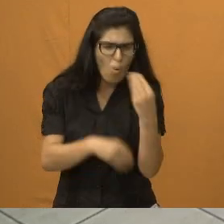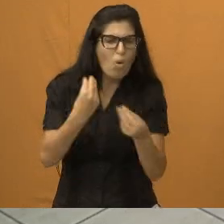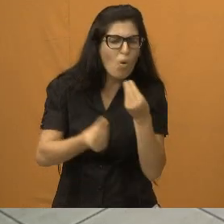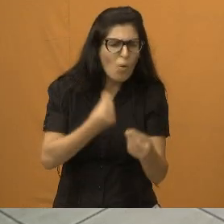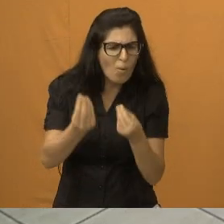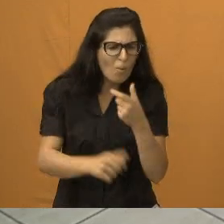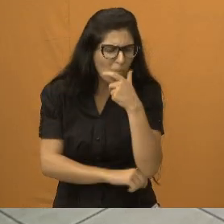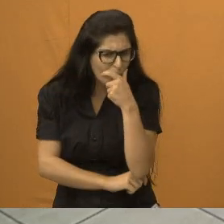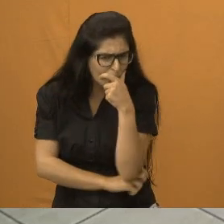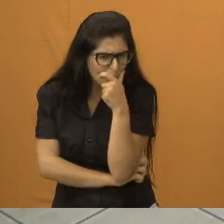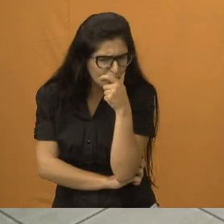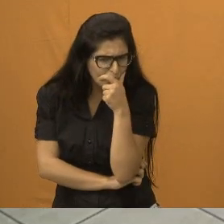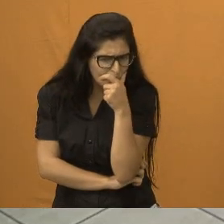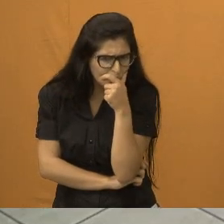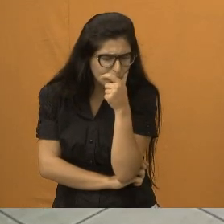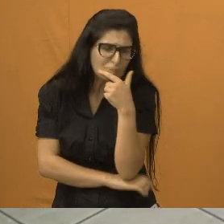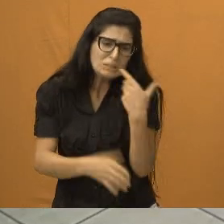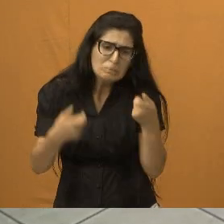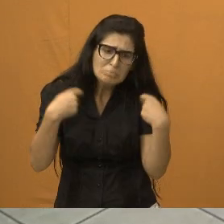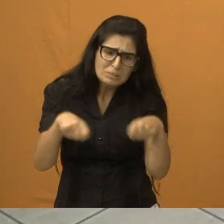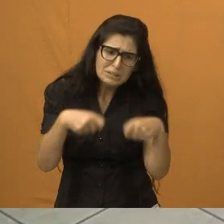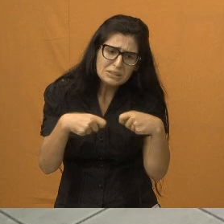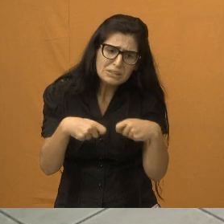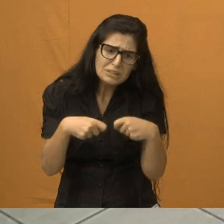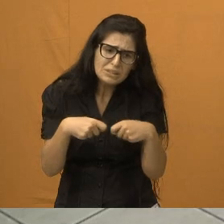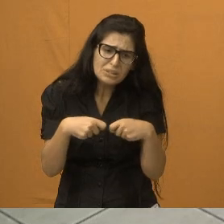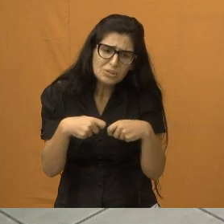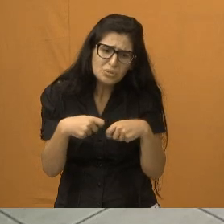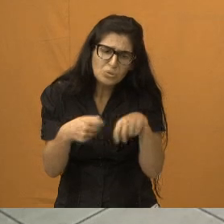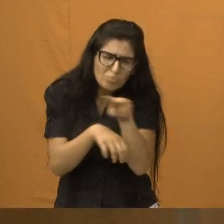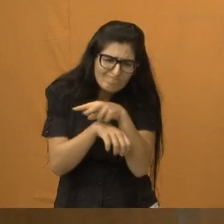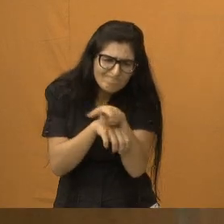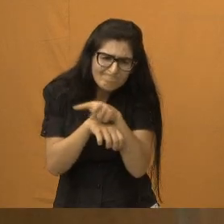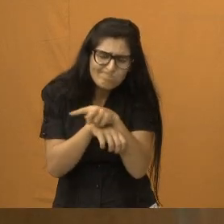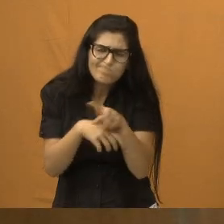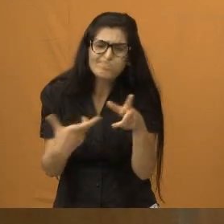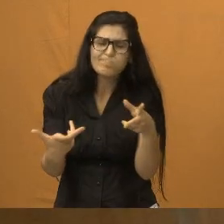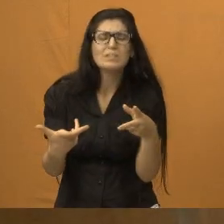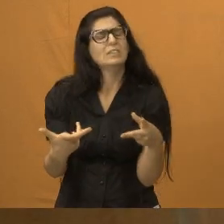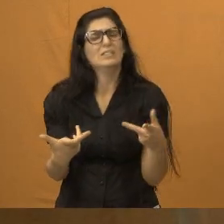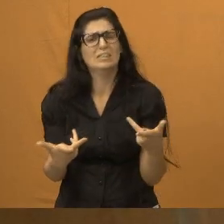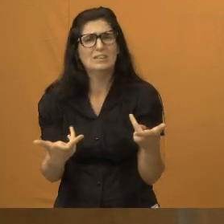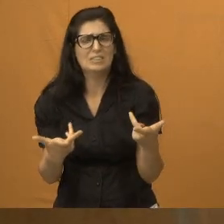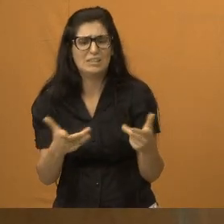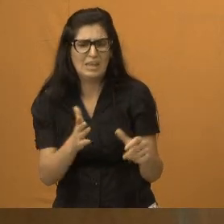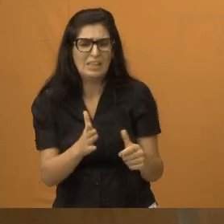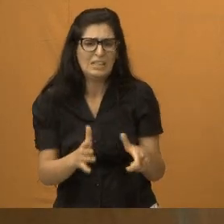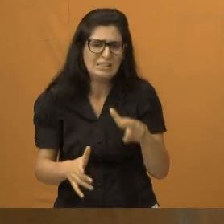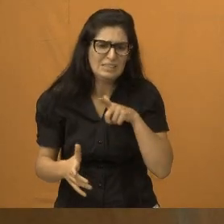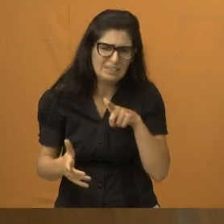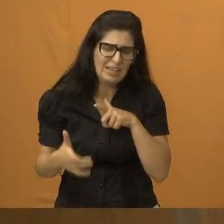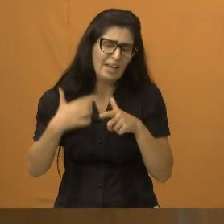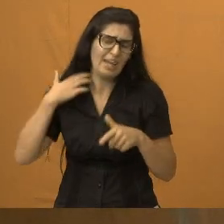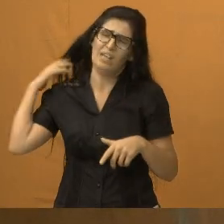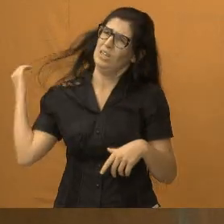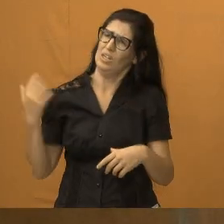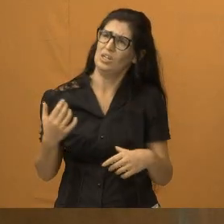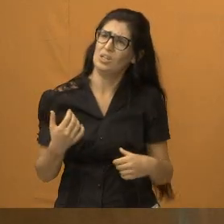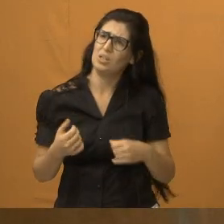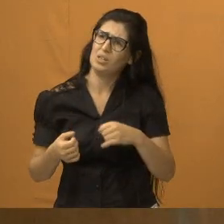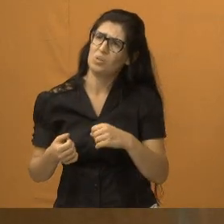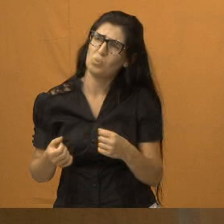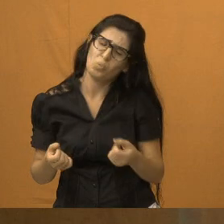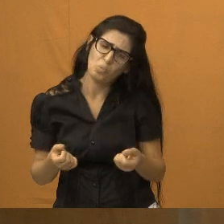precisava consultar se ela é de uma forma imediata. Eu sei que o repasse ele é feito, né? Nós temos as contas de IPVA mesmo, né? Que é a conta corrente de